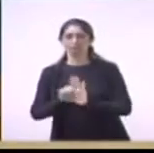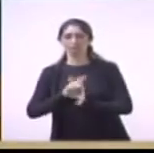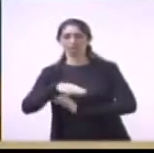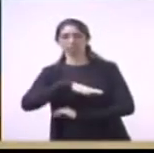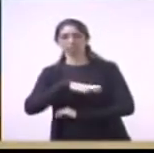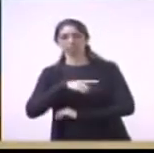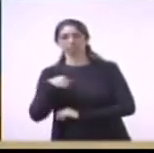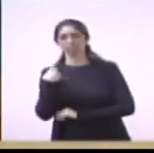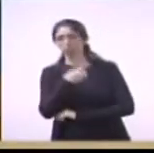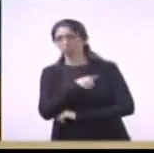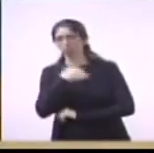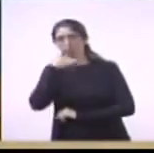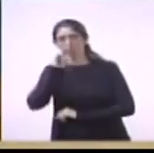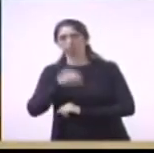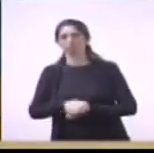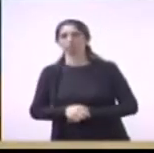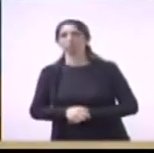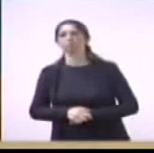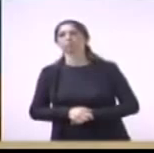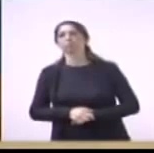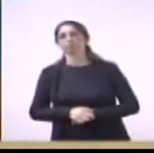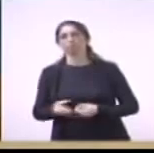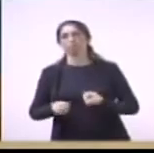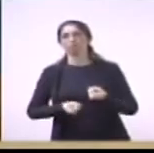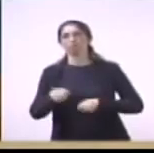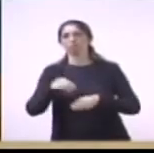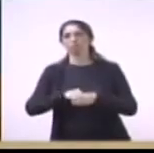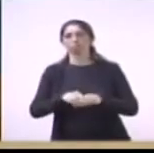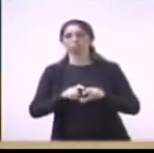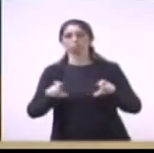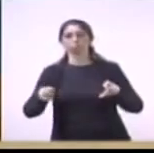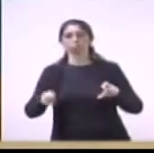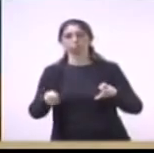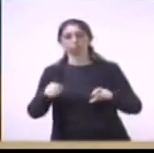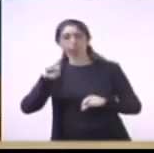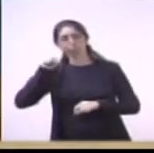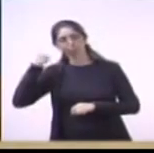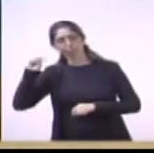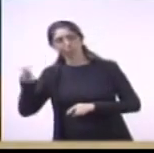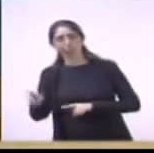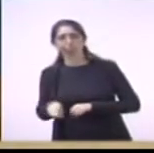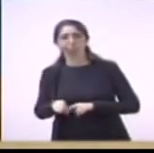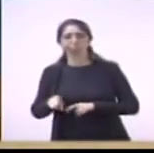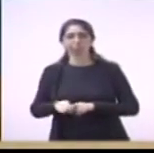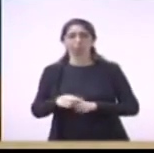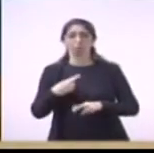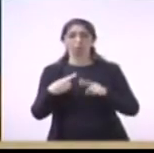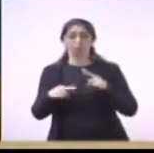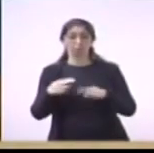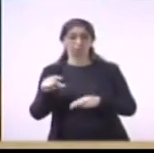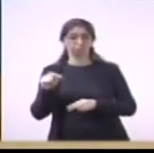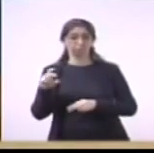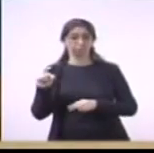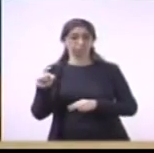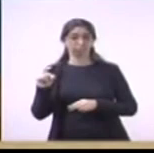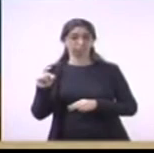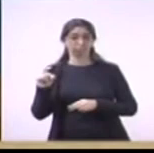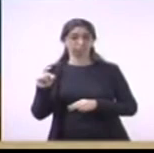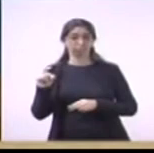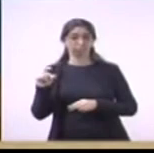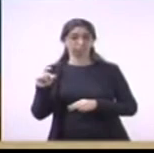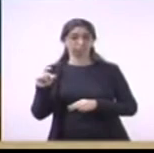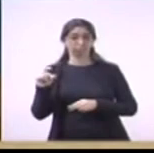evitar o som alto em automóveis, em bares, em chácaras, que já era uma reclamação antiga.